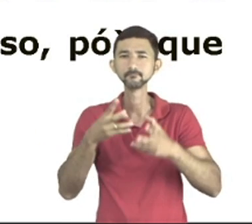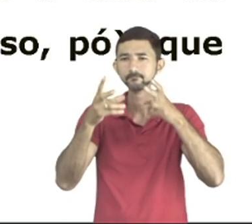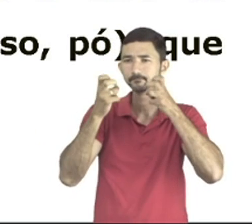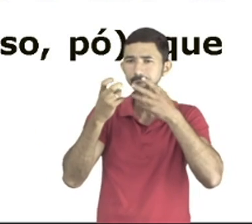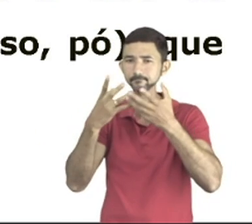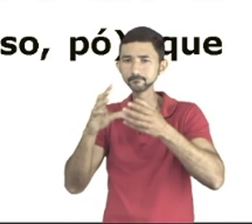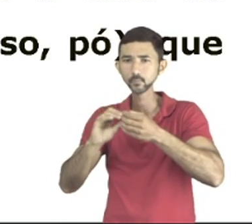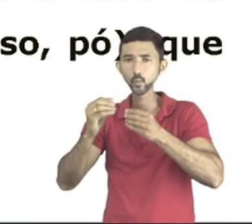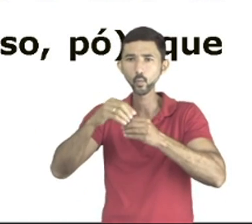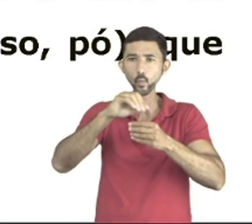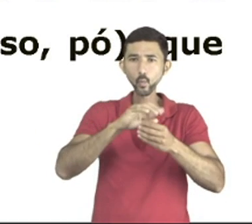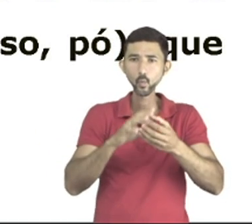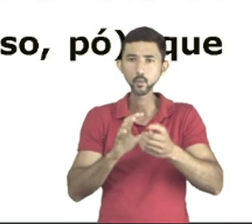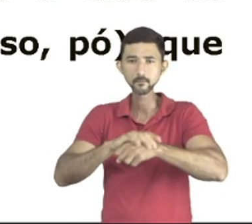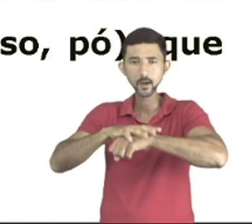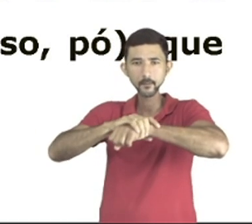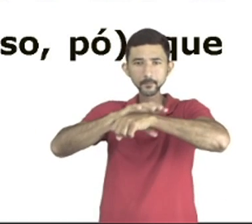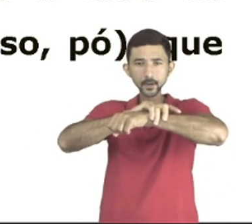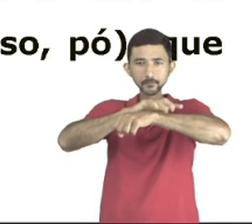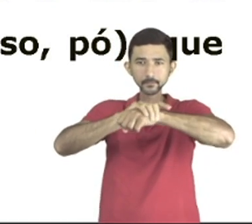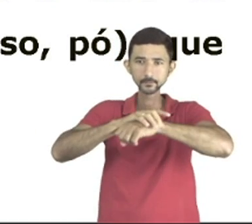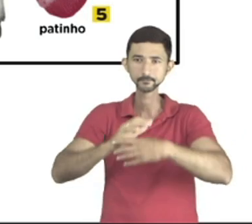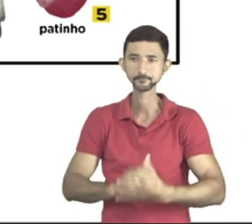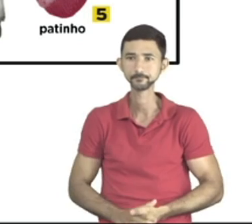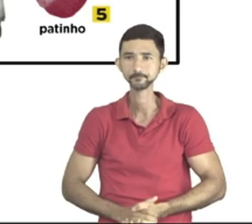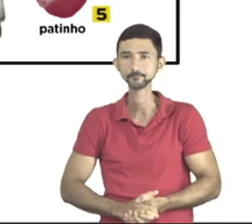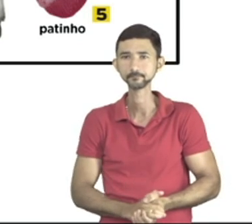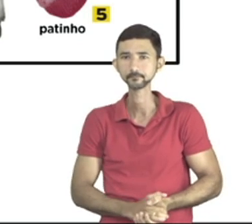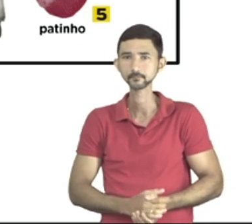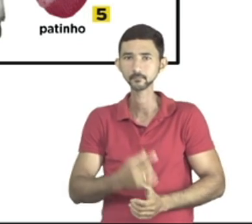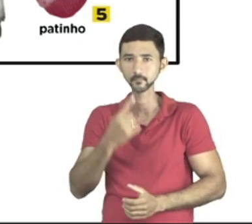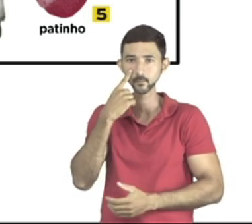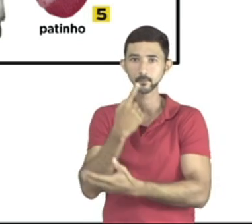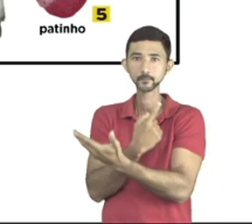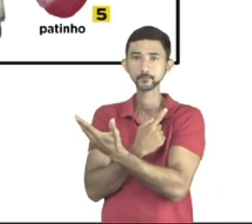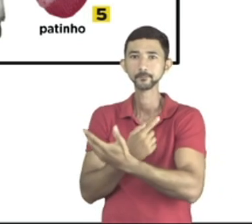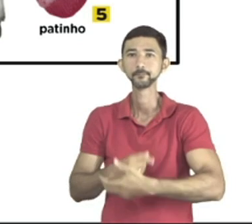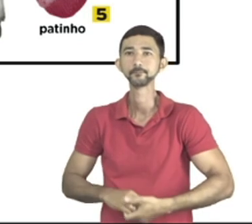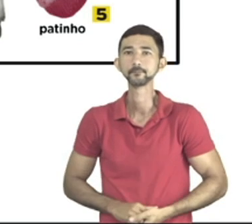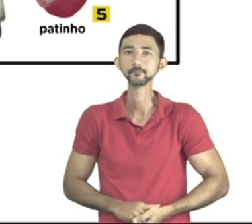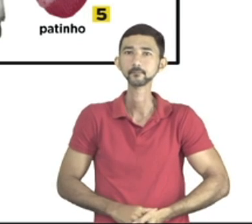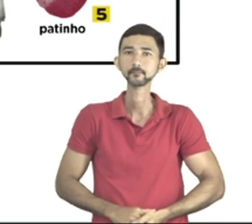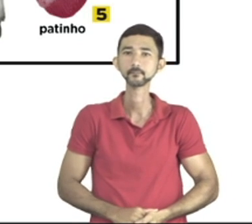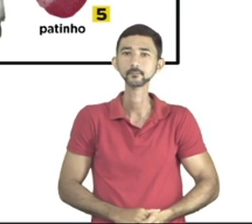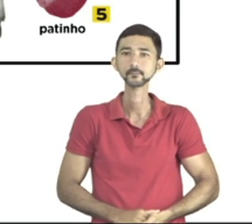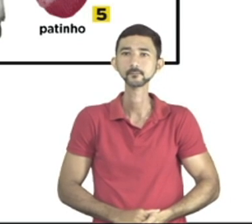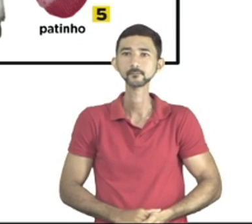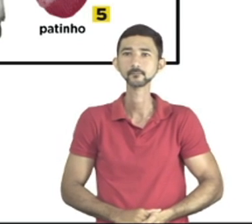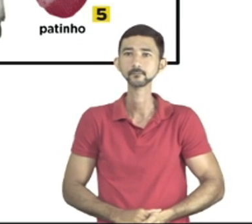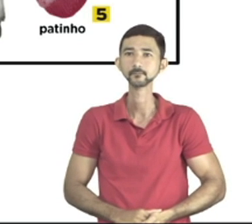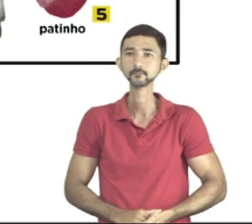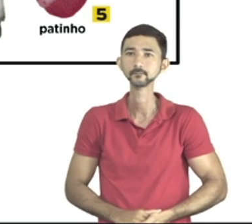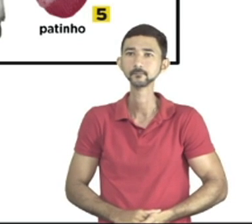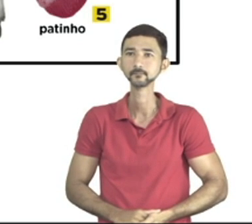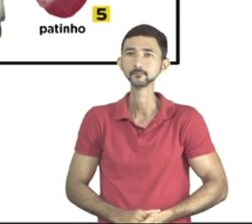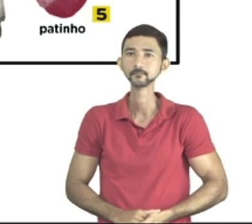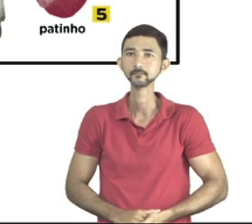de agregação, né, o tato. E a gente vai olhar aqui, ó. Olha o nosso slide aí.